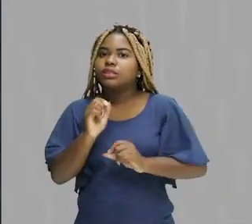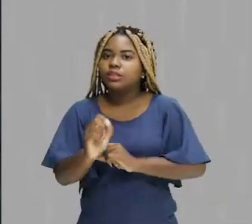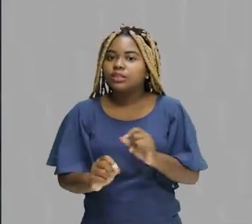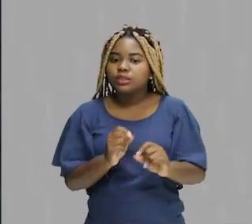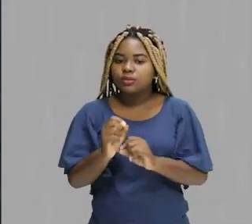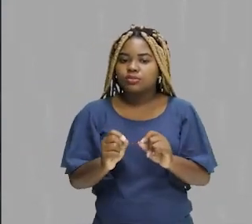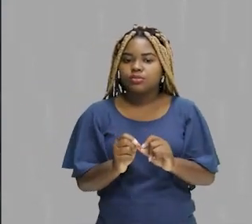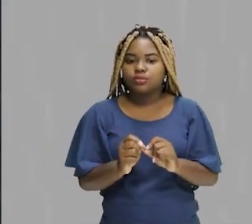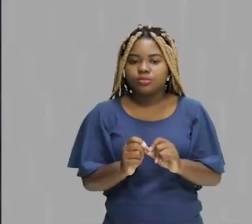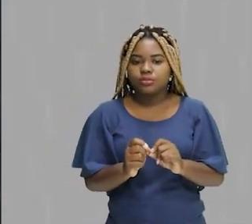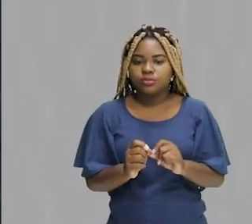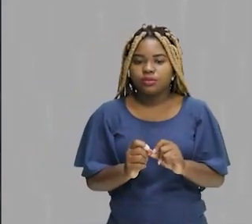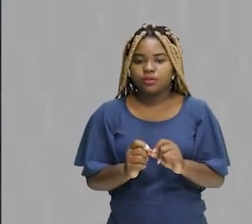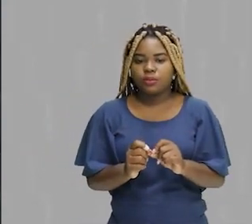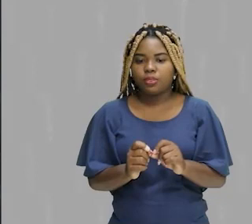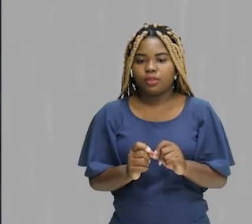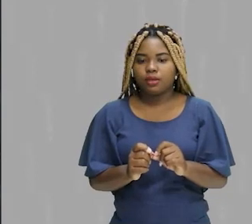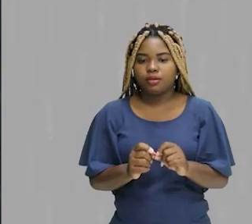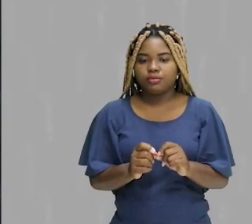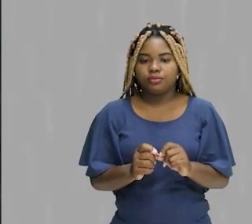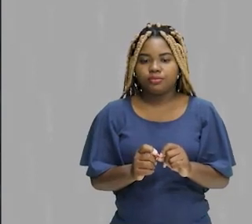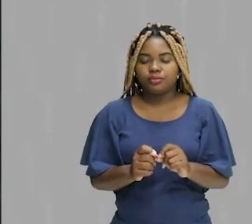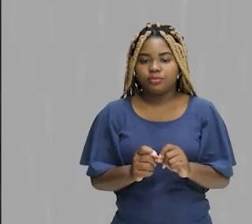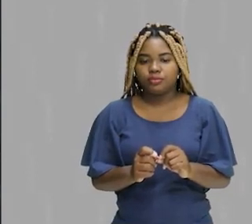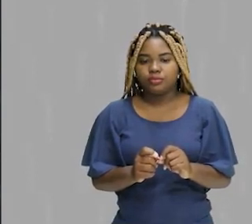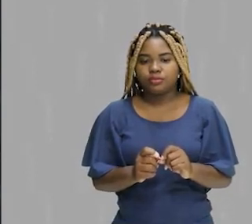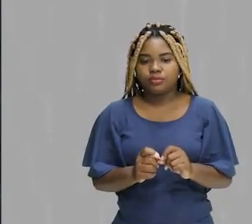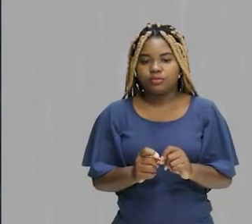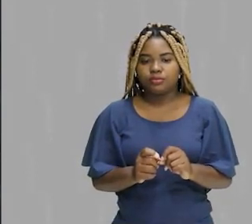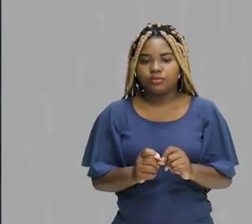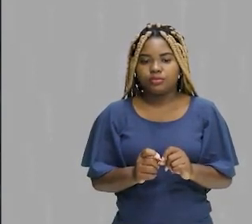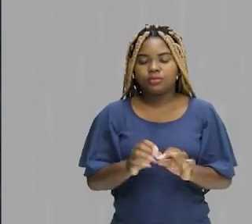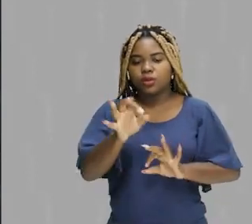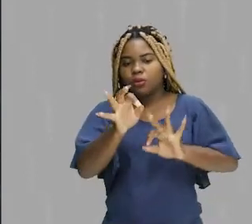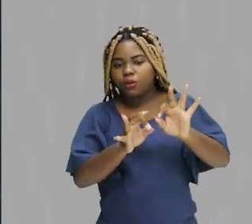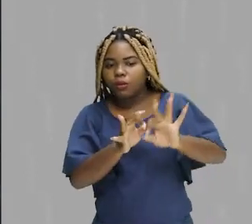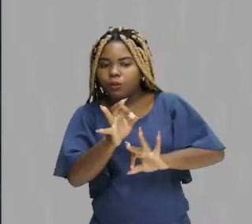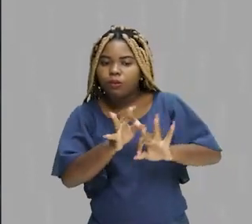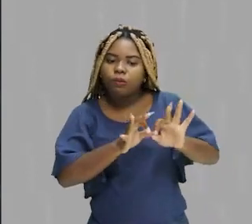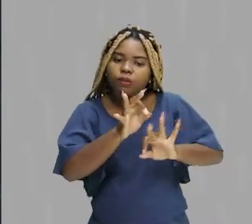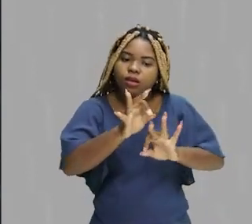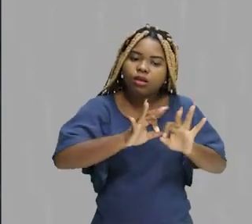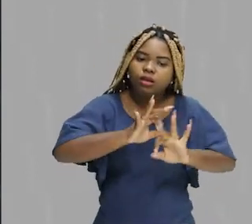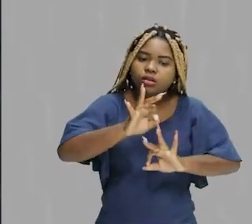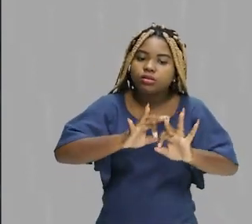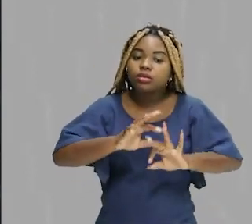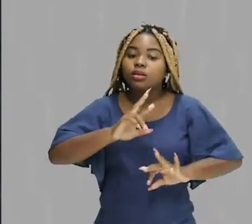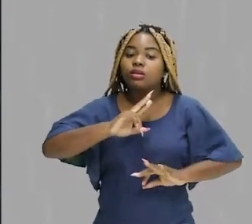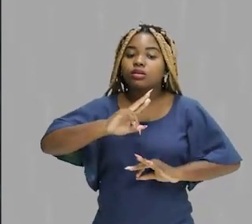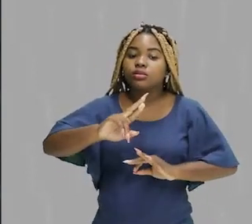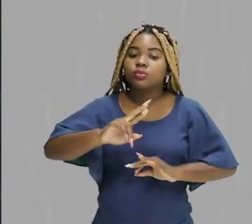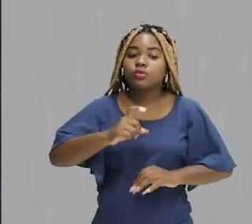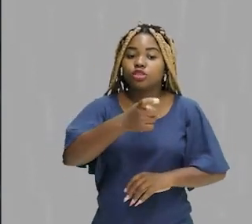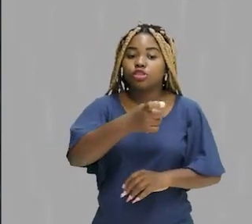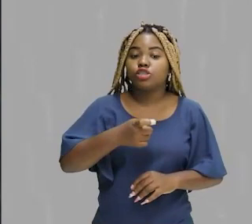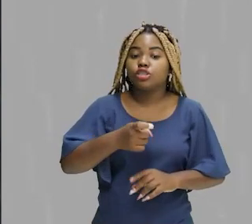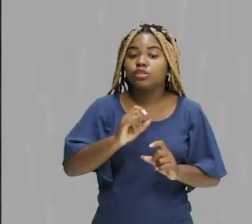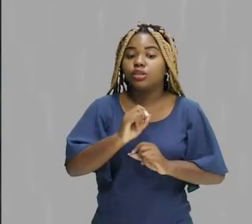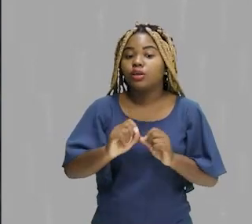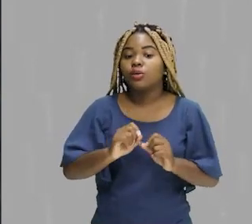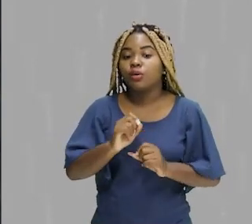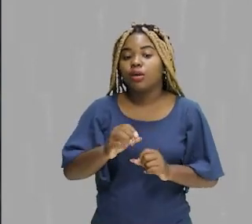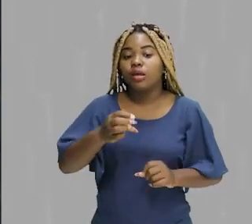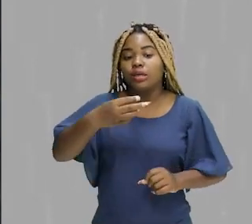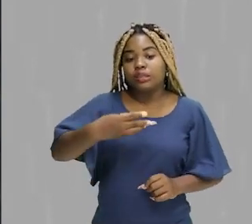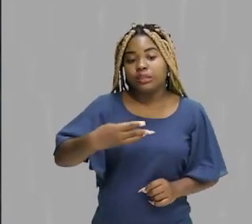da termoelétrica, 2,4 vezes 10 elevado à nona. Então, eu tenho como resultado que x é igual a 3 vezes